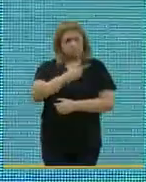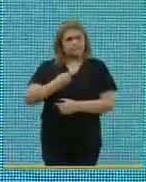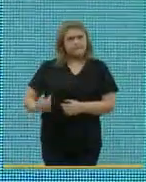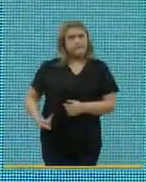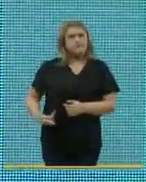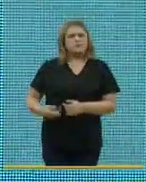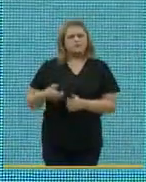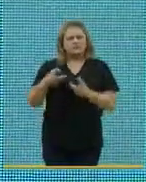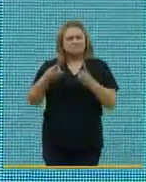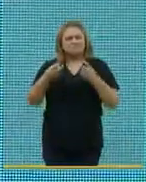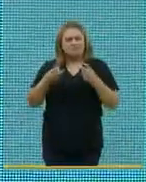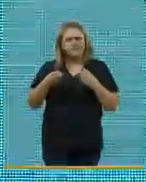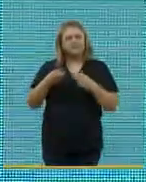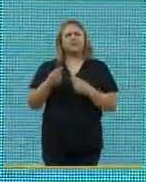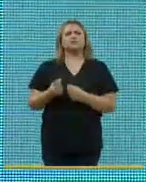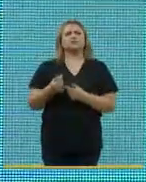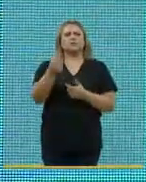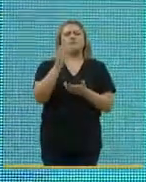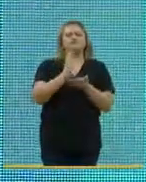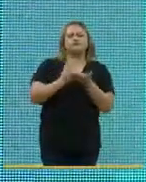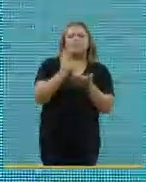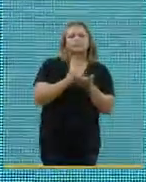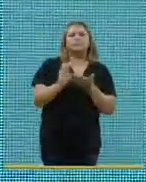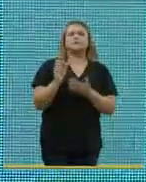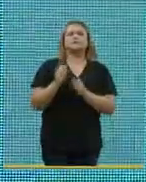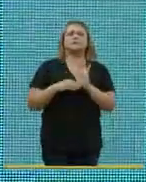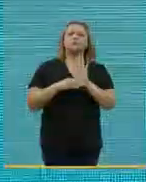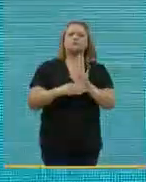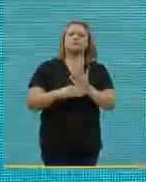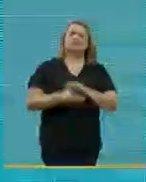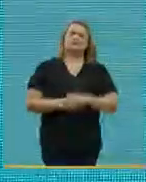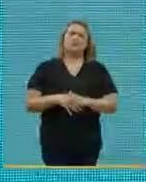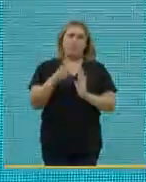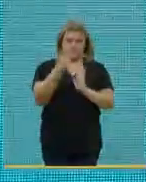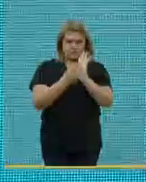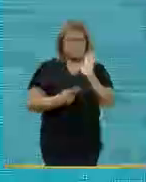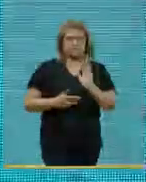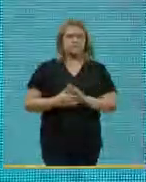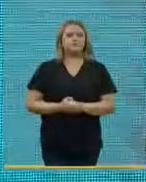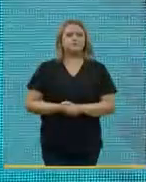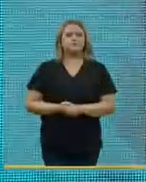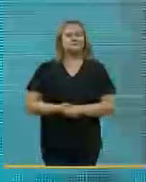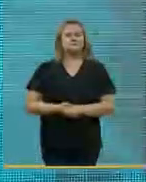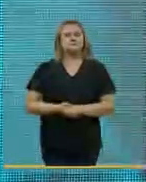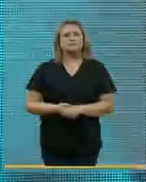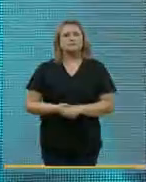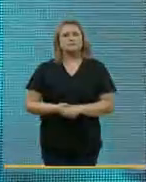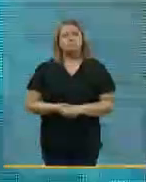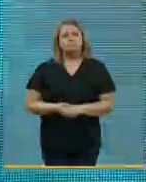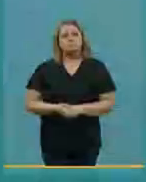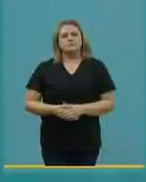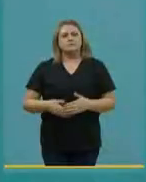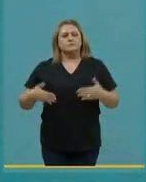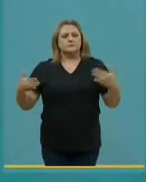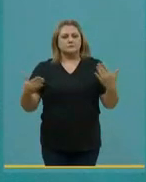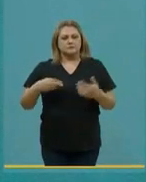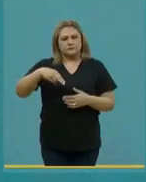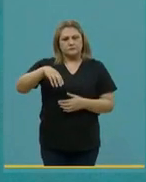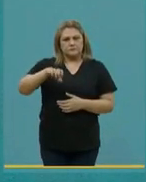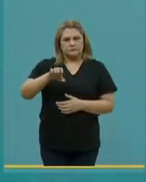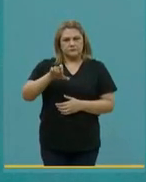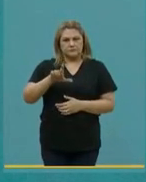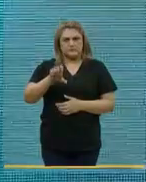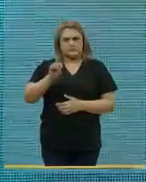disponível para bons projetos agora é a vez do jornalista nelson henrique batista lote da tv